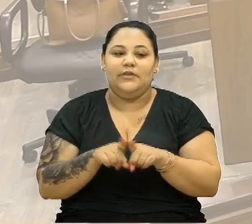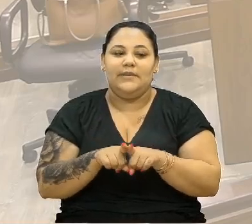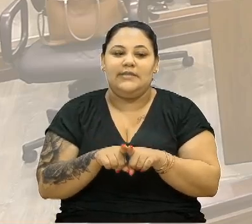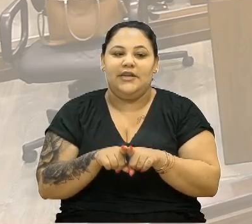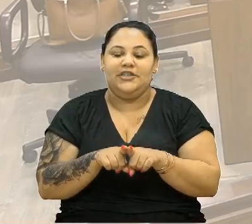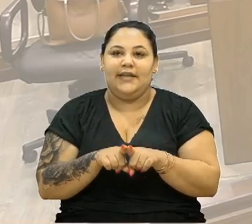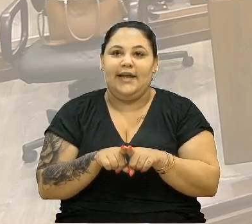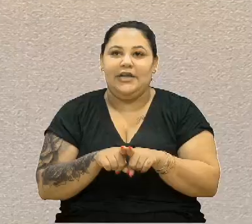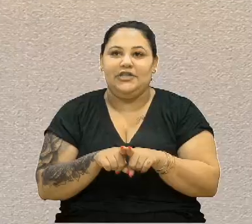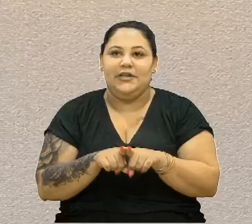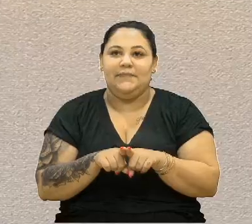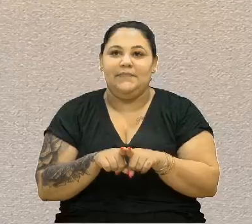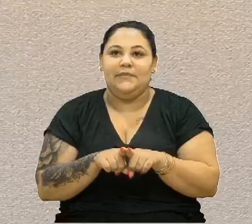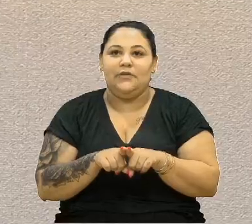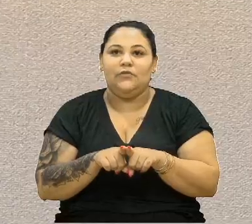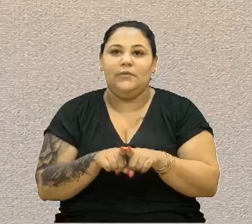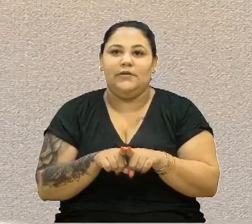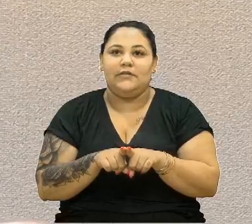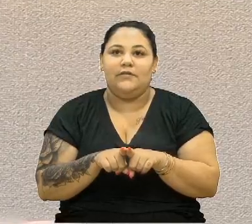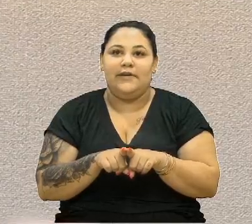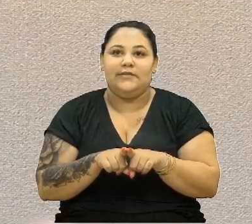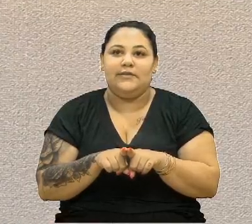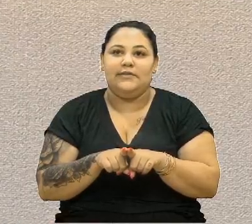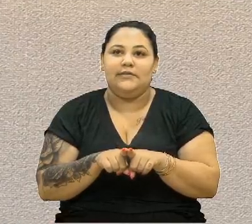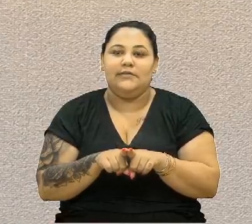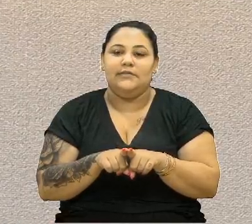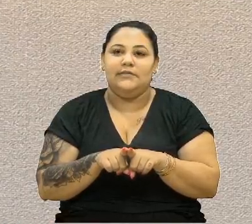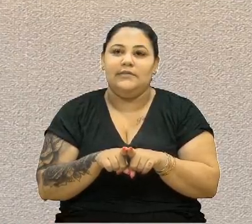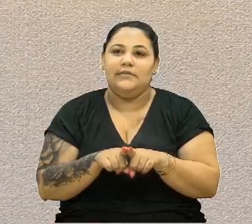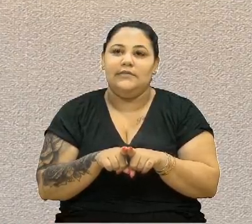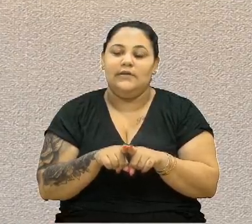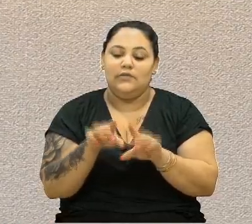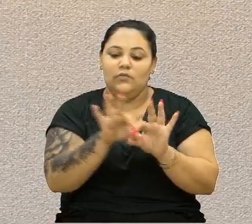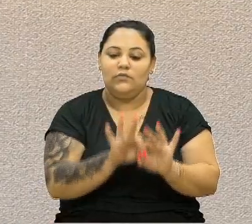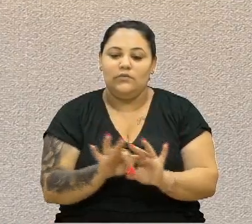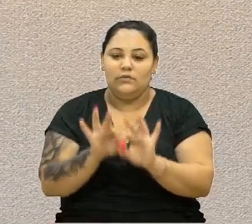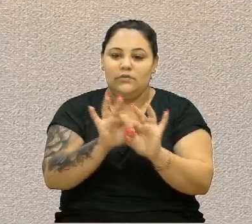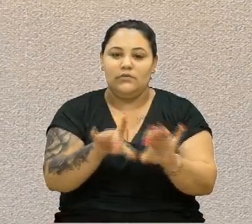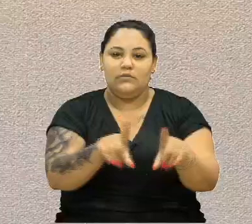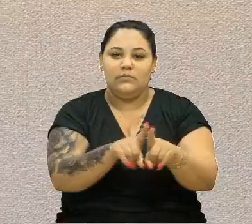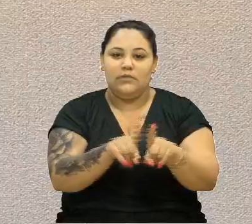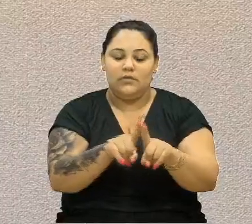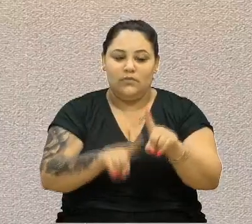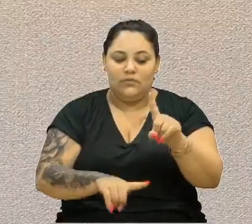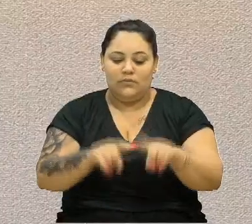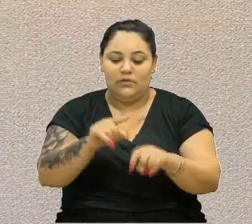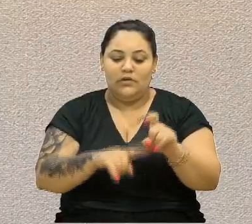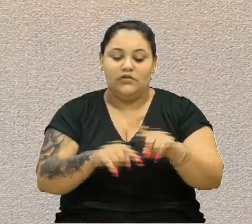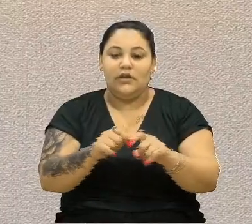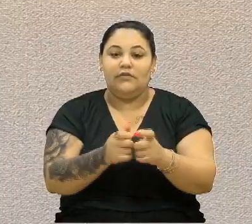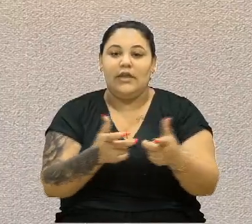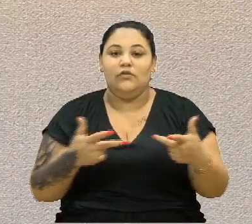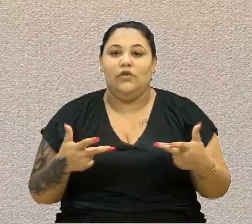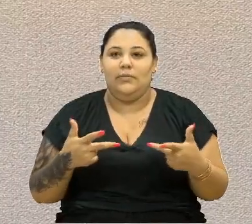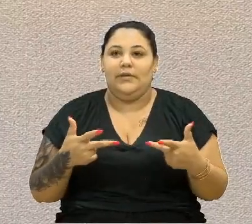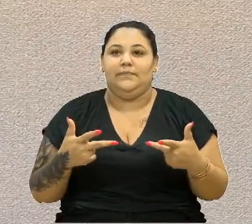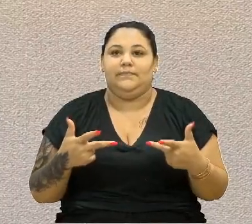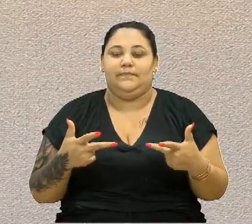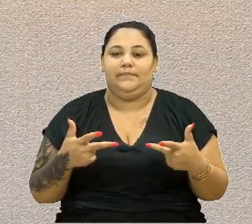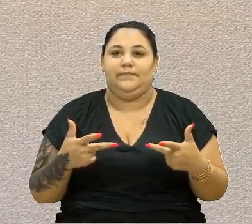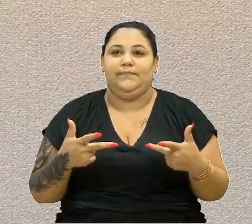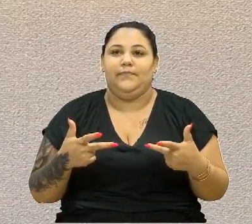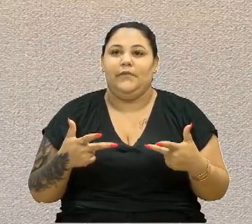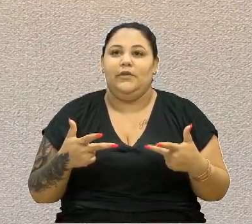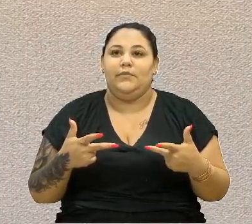Antony Belks Tessari, onde compilaram, então, um material das diversas etnias